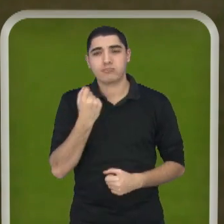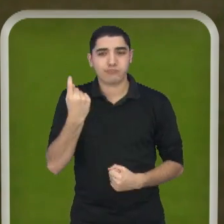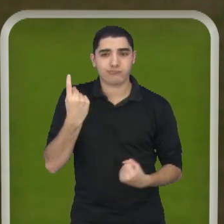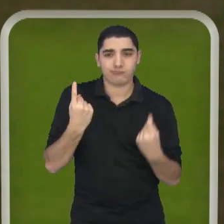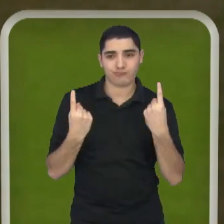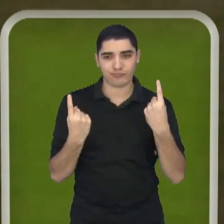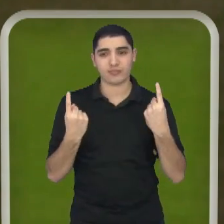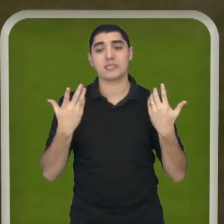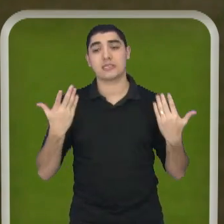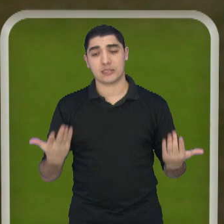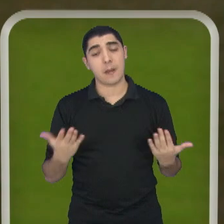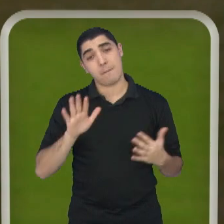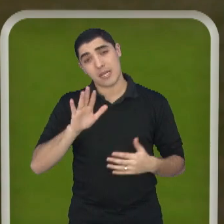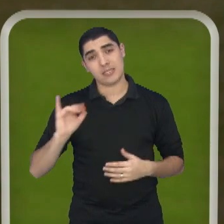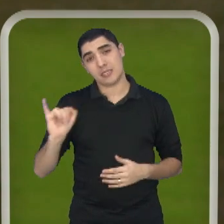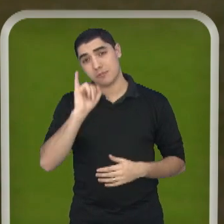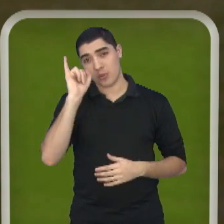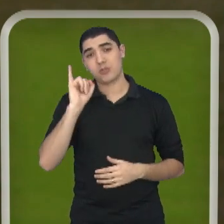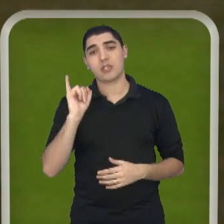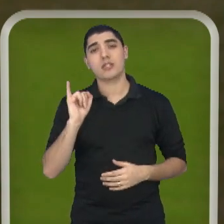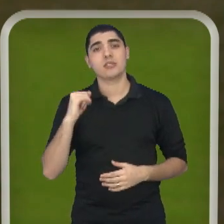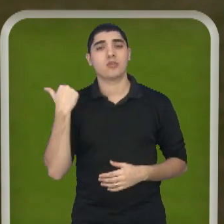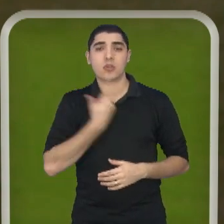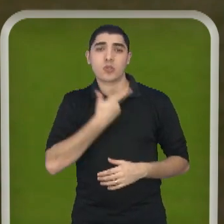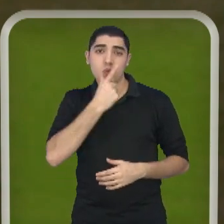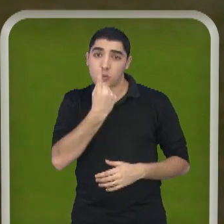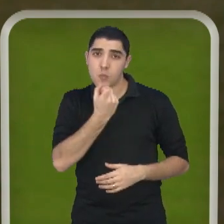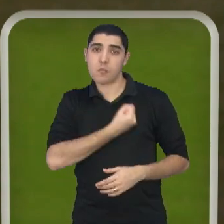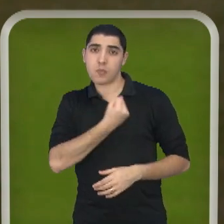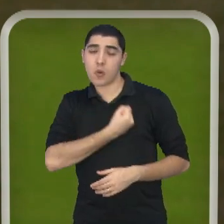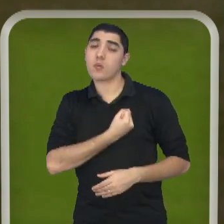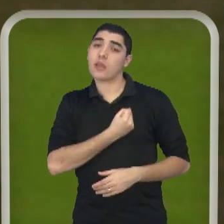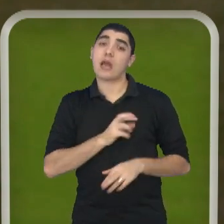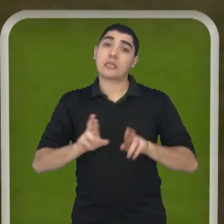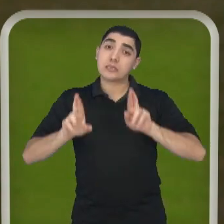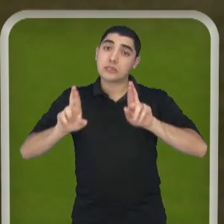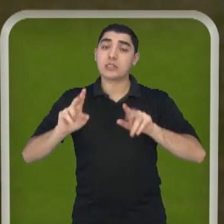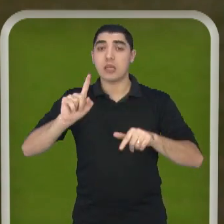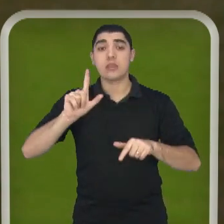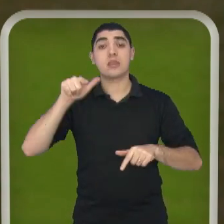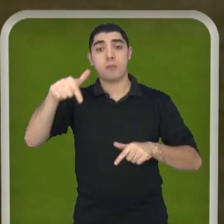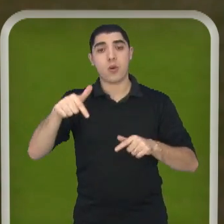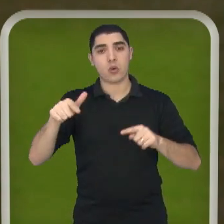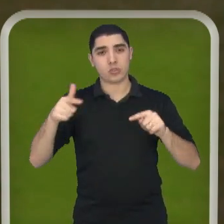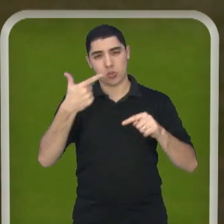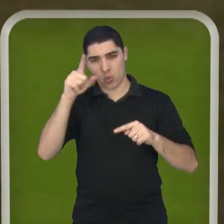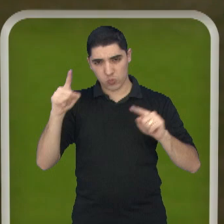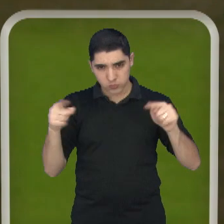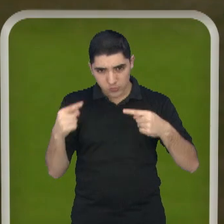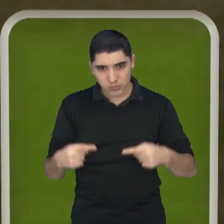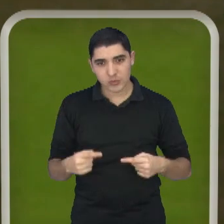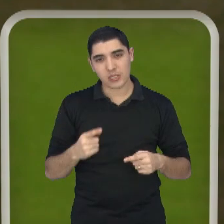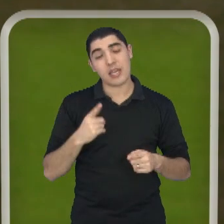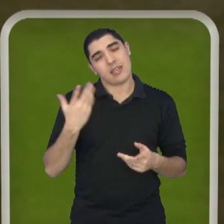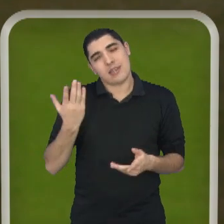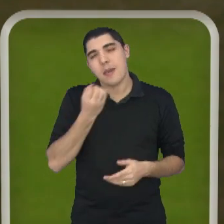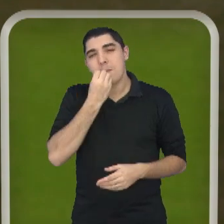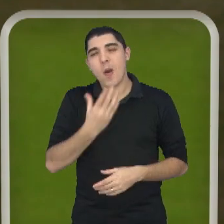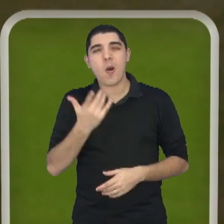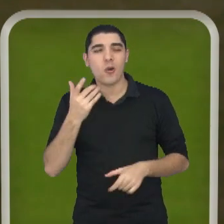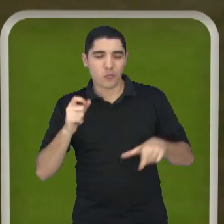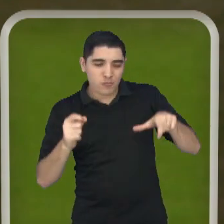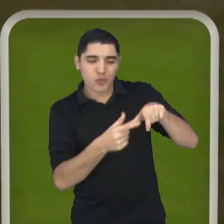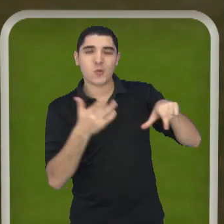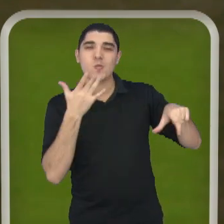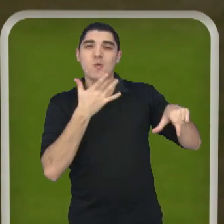mas o importante é que a gente saiu, né? Com um pontinho aí e dá pra gente brigar lá na frente nos próximos jogos. E é sempre bom fazer gol, né? Ainda mais